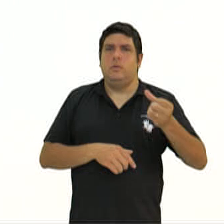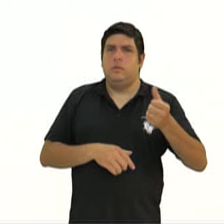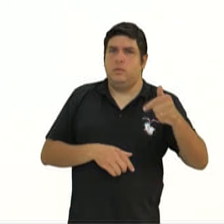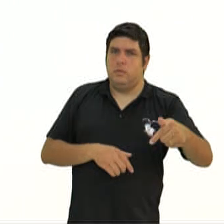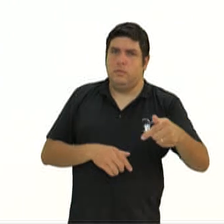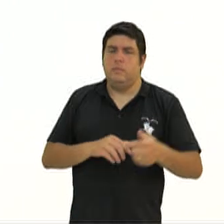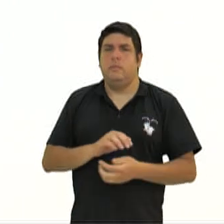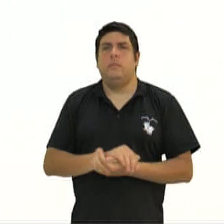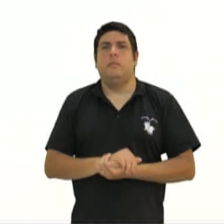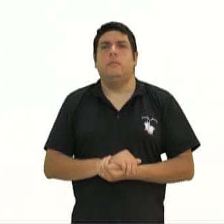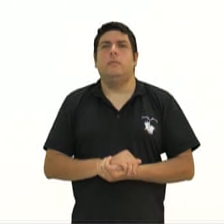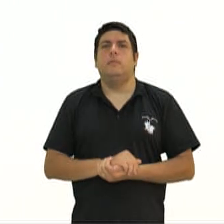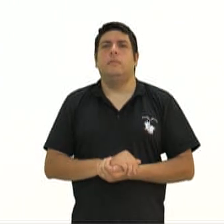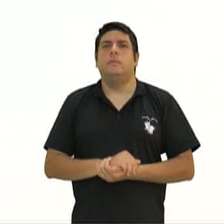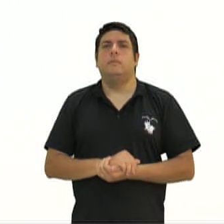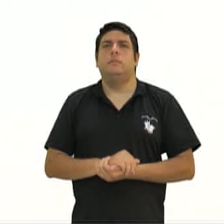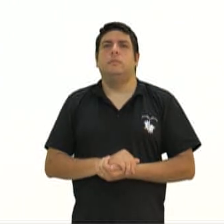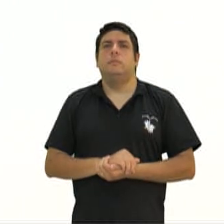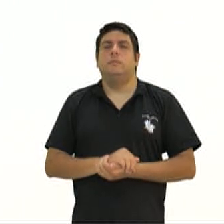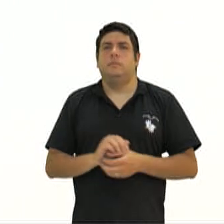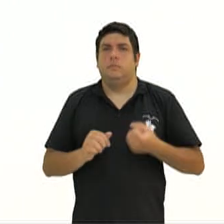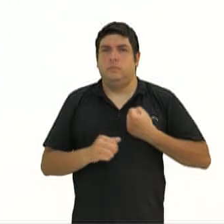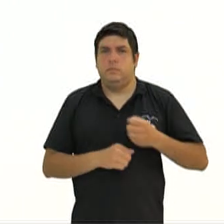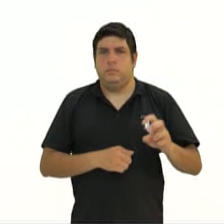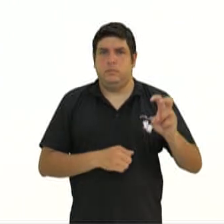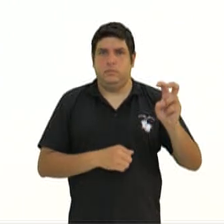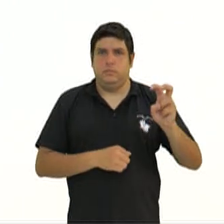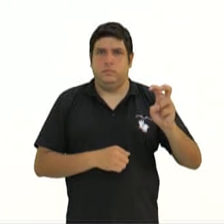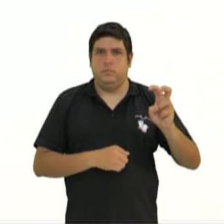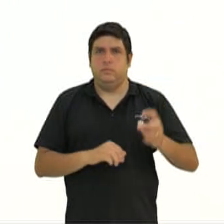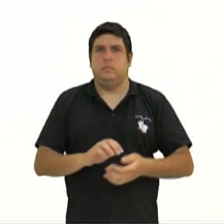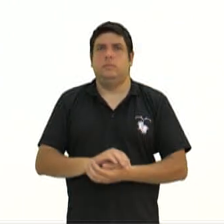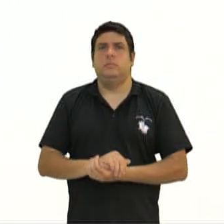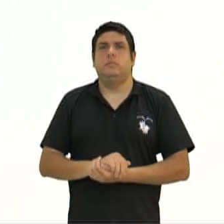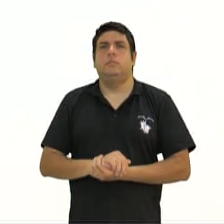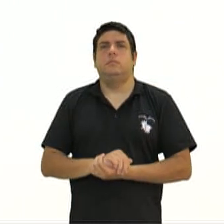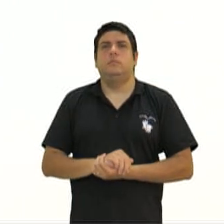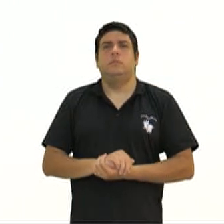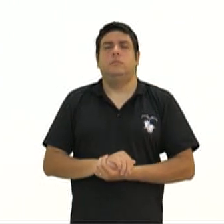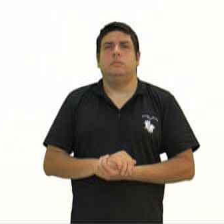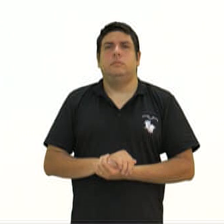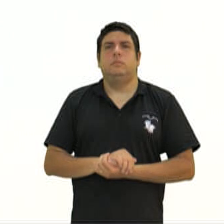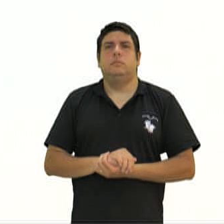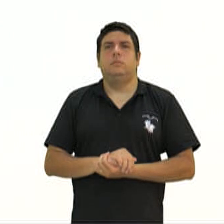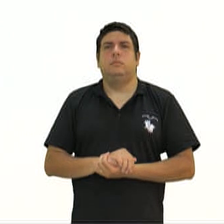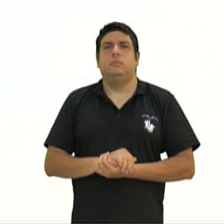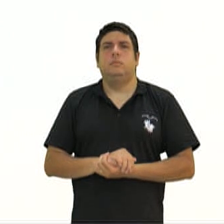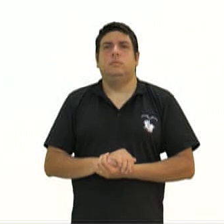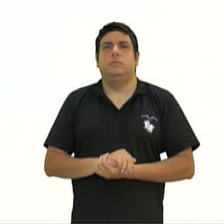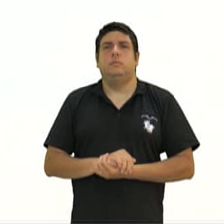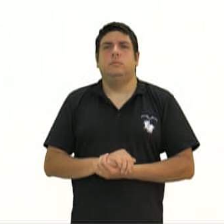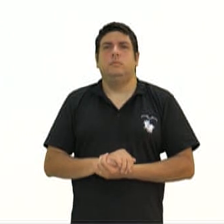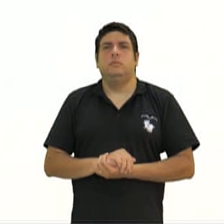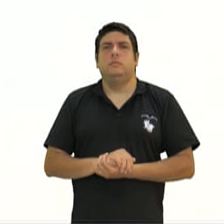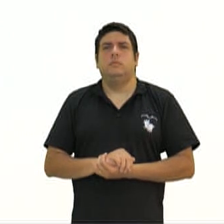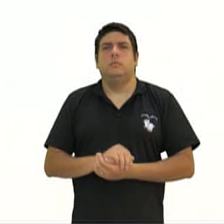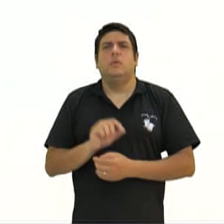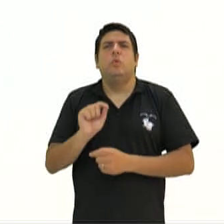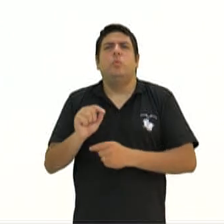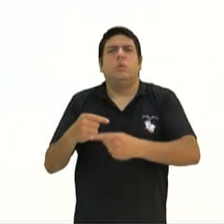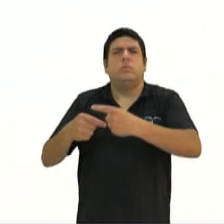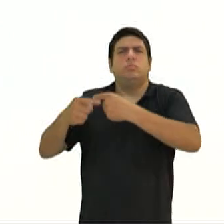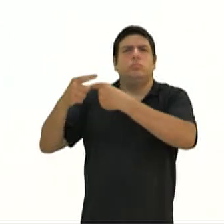ó. Number 5. What did they initially celebrate? O que eles